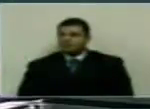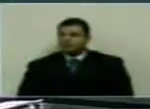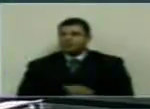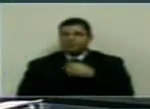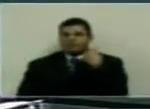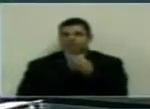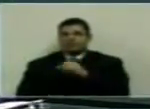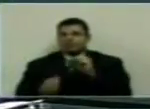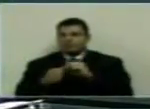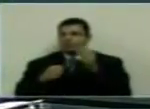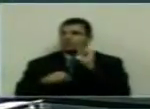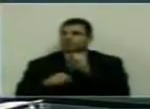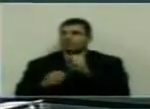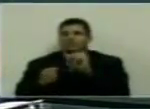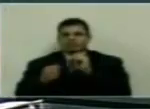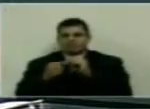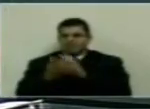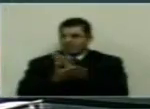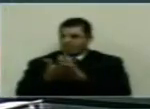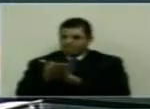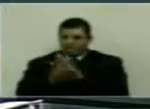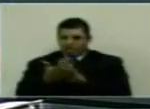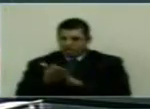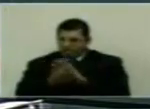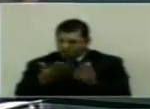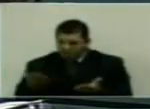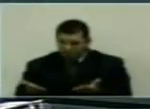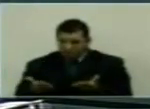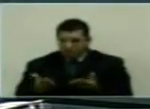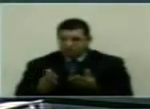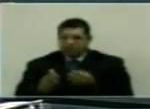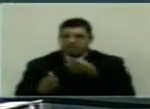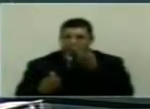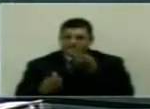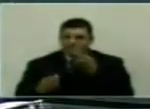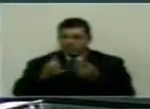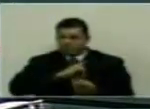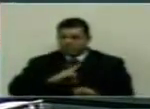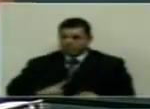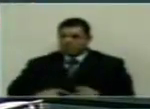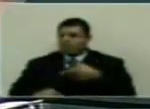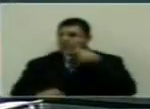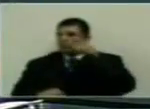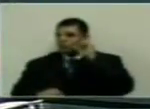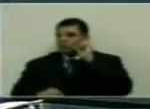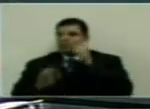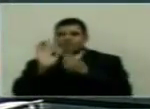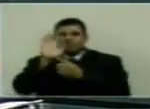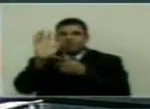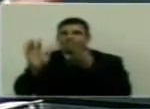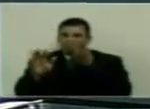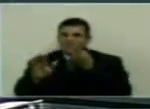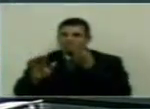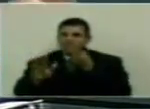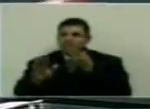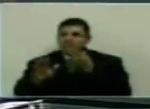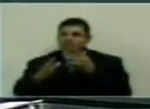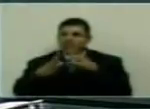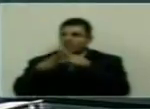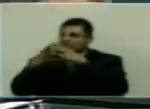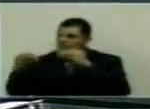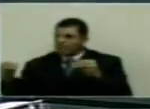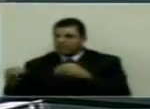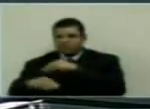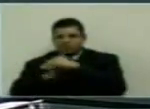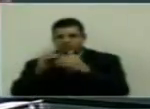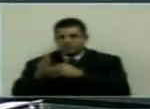E nós vamos ficar aqui sem fazer nada? O depoimento do deputado Chico Preto ontem é simbólico. Esgotou